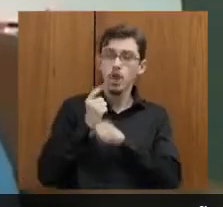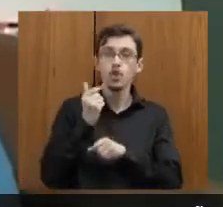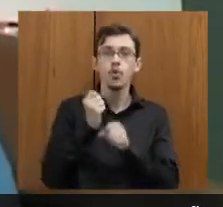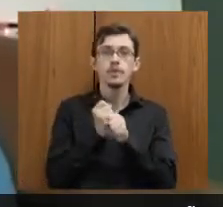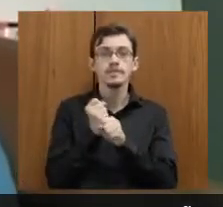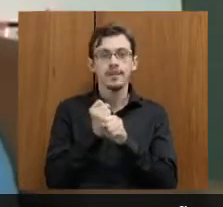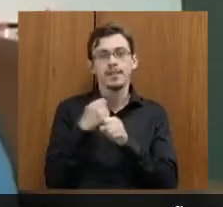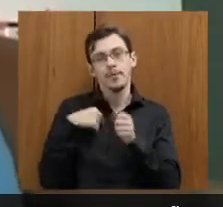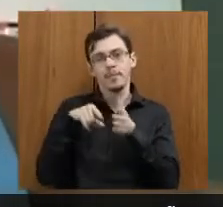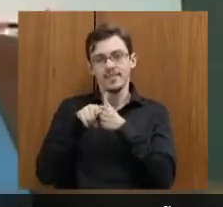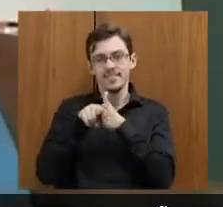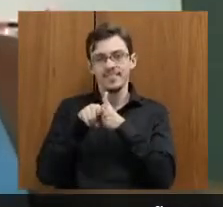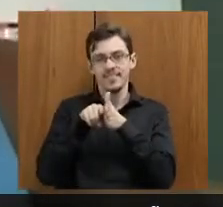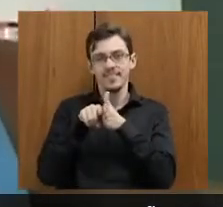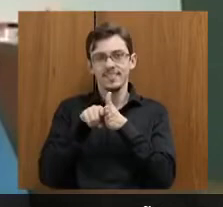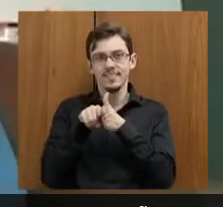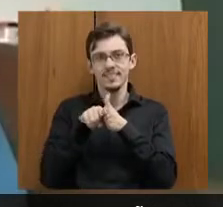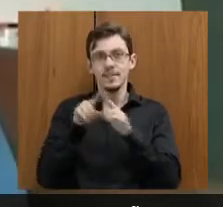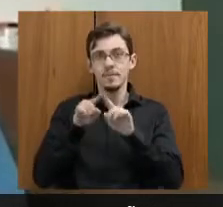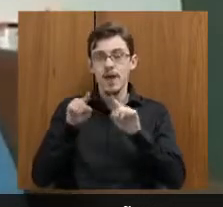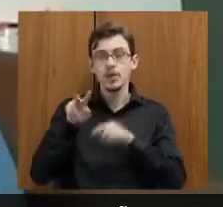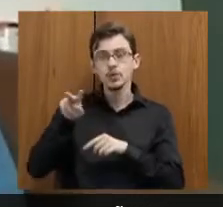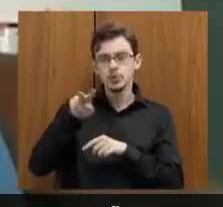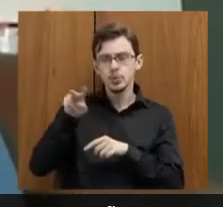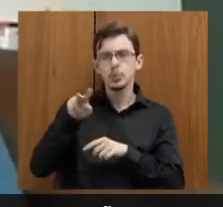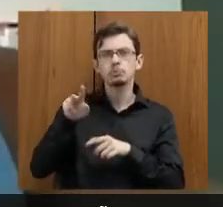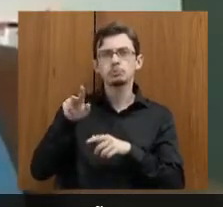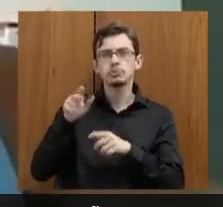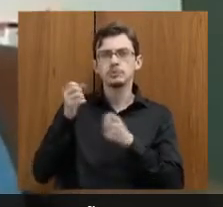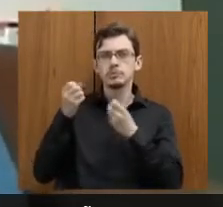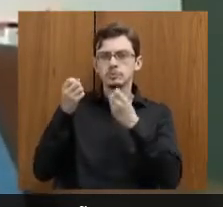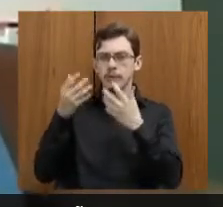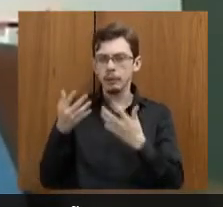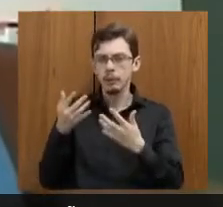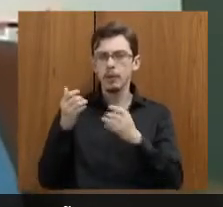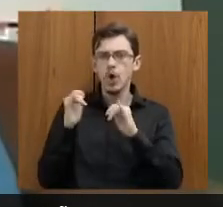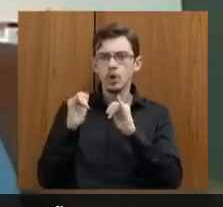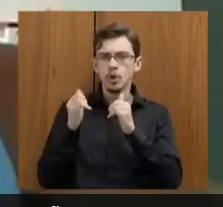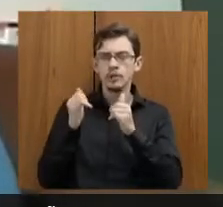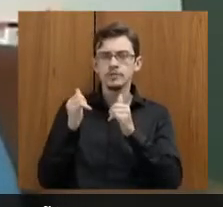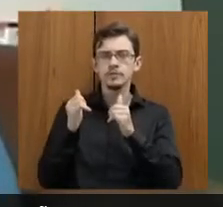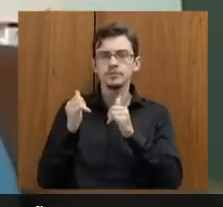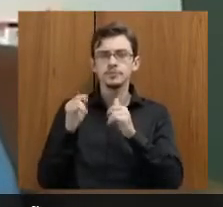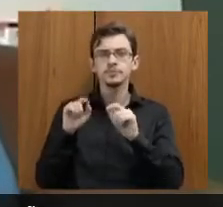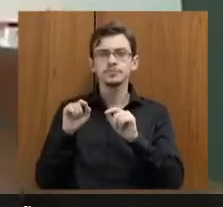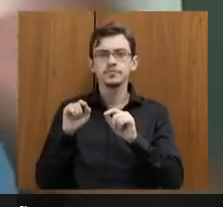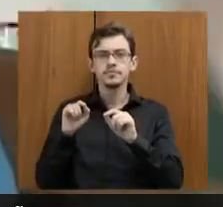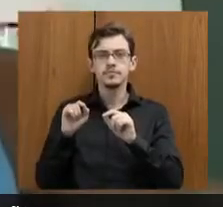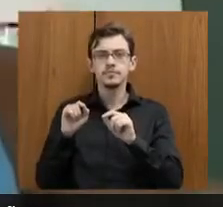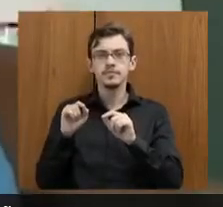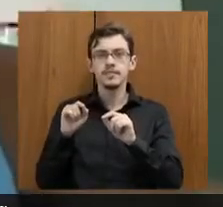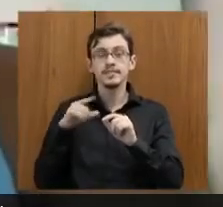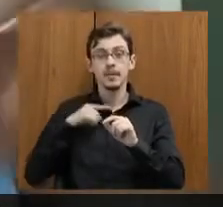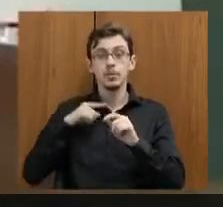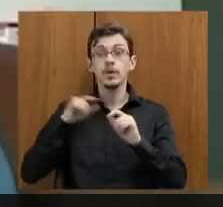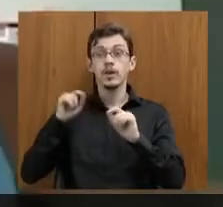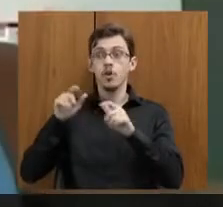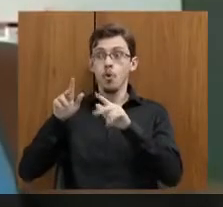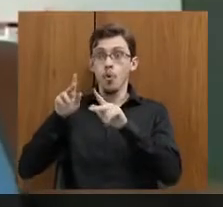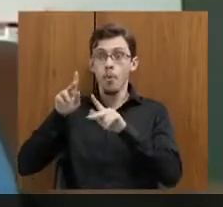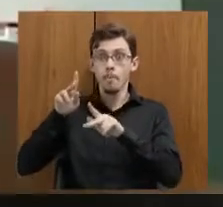naturalmente essa narrativa que vem de uma experiência de violência macro